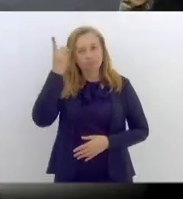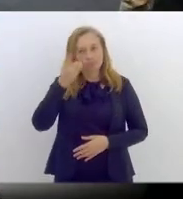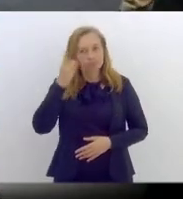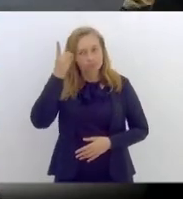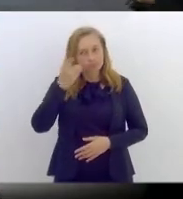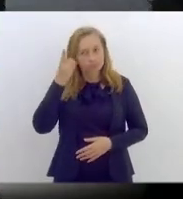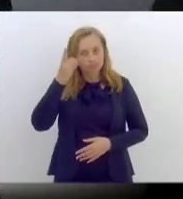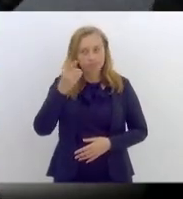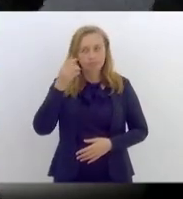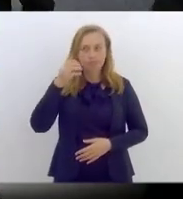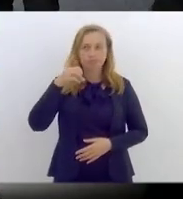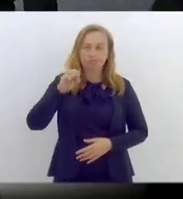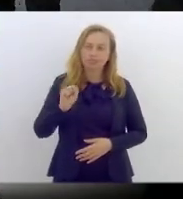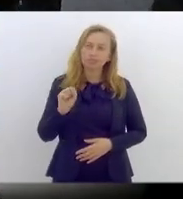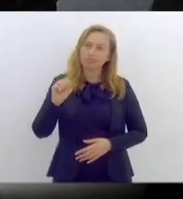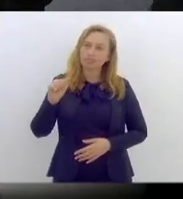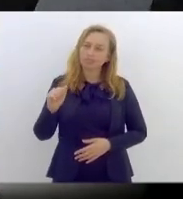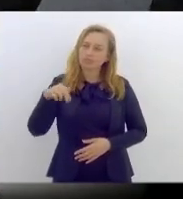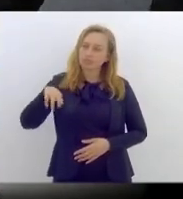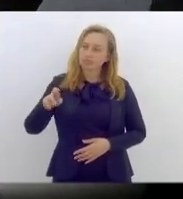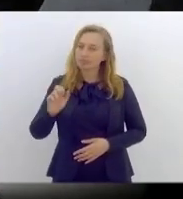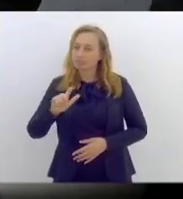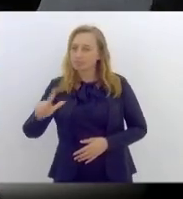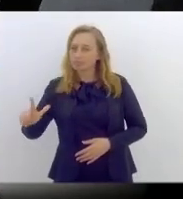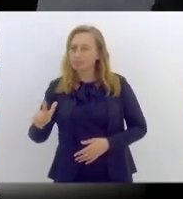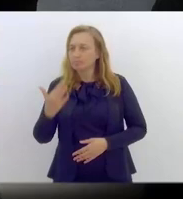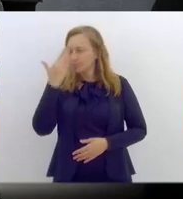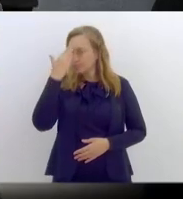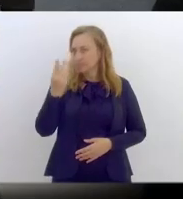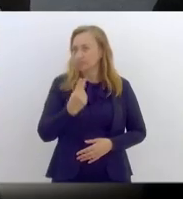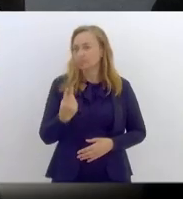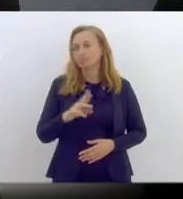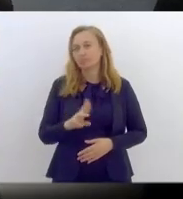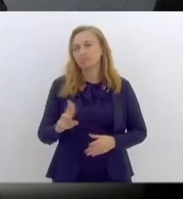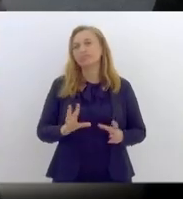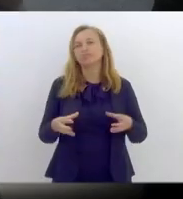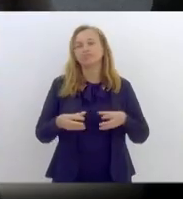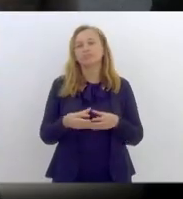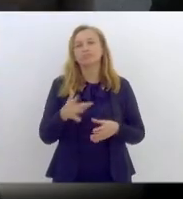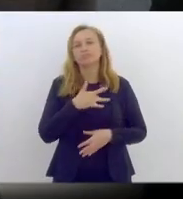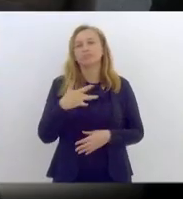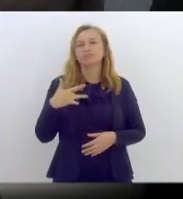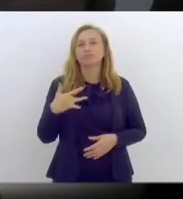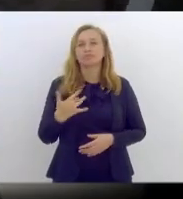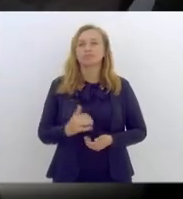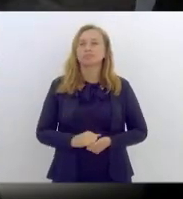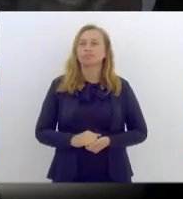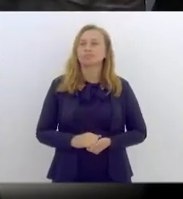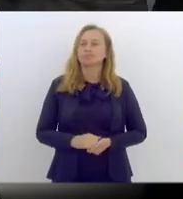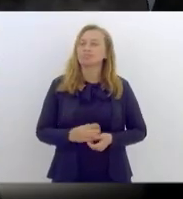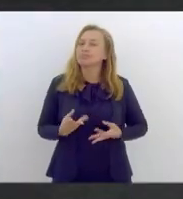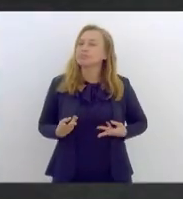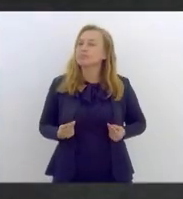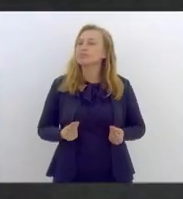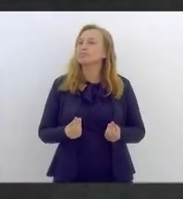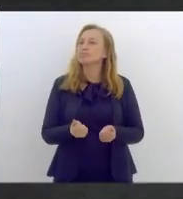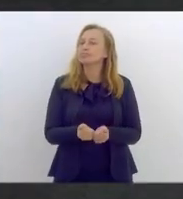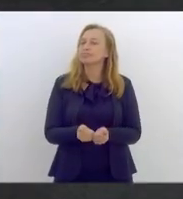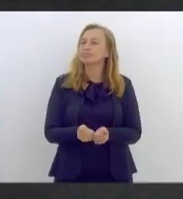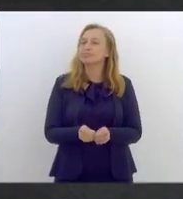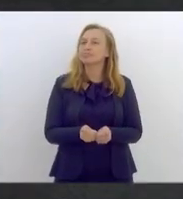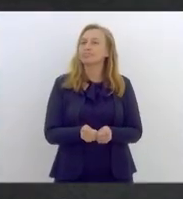Deputado Samuel Malafaia e agradecer em nome da comissão de saúde pela sua sensibilidade